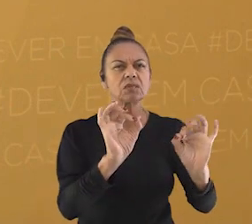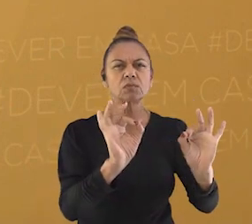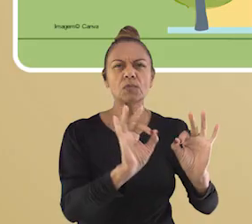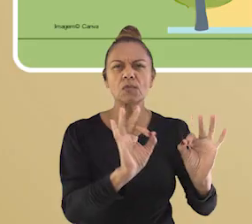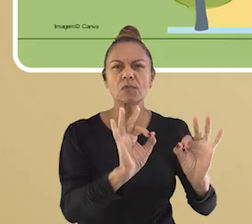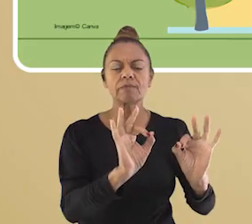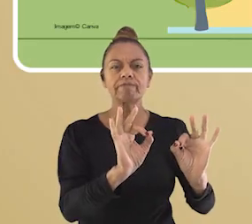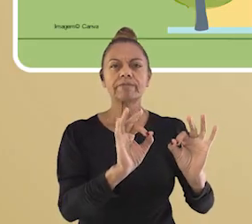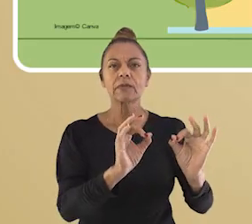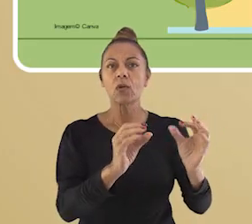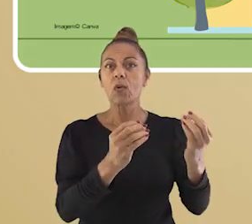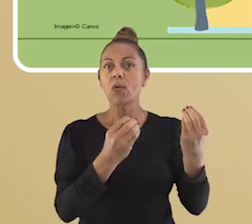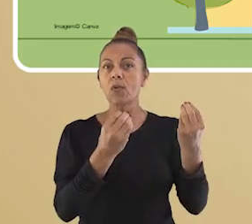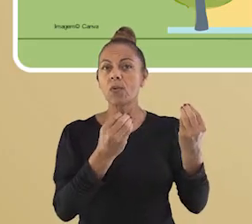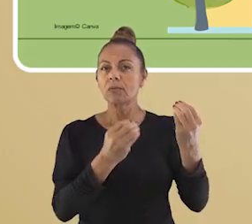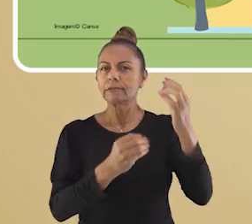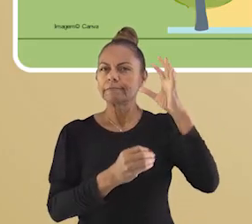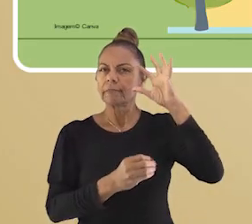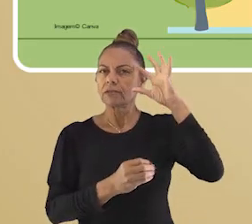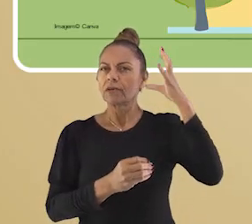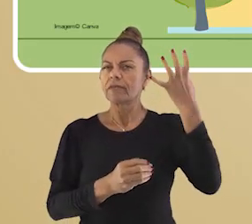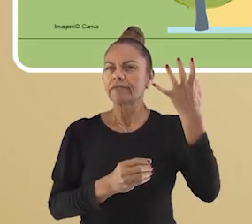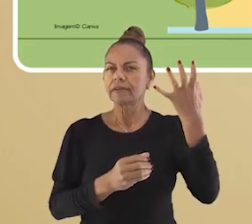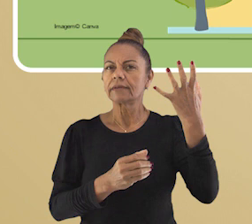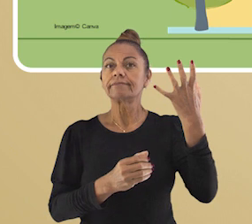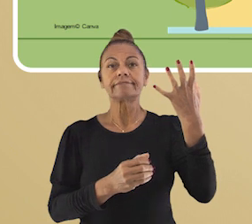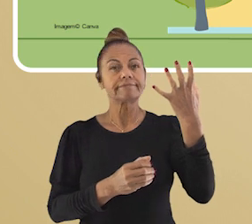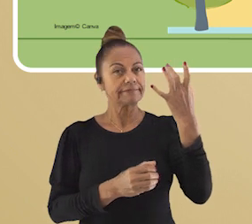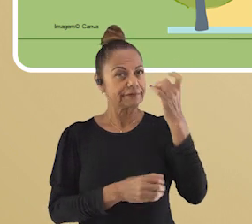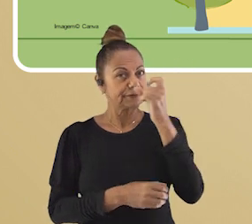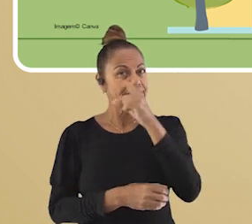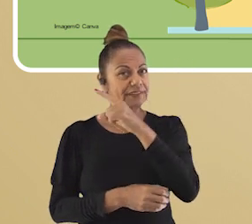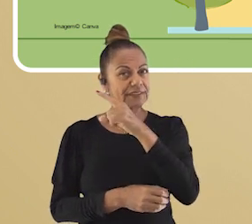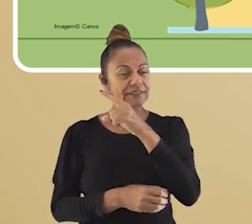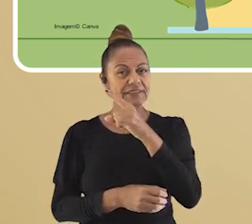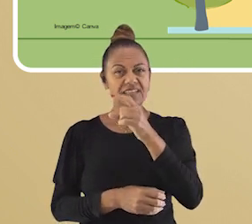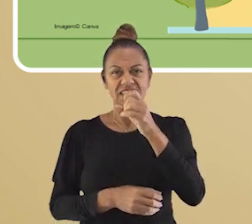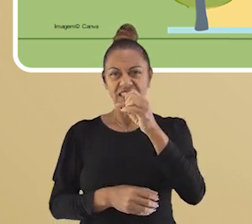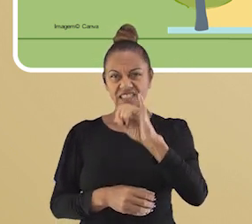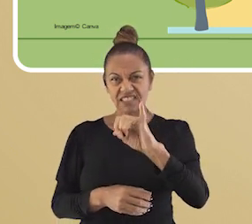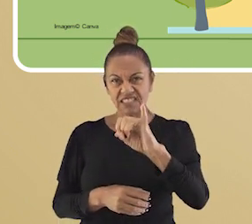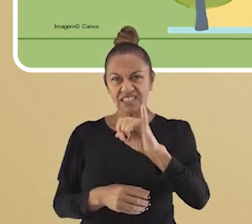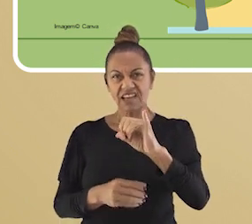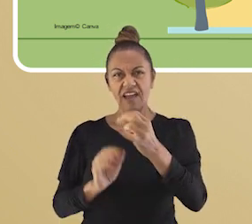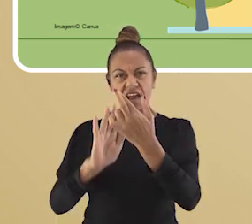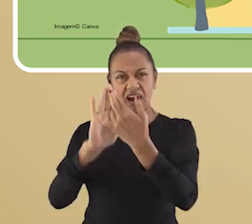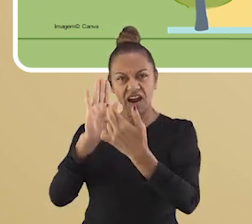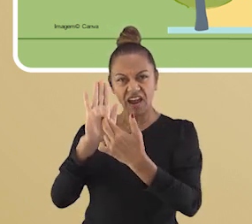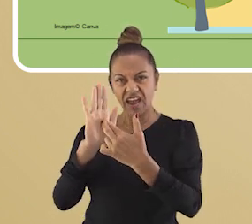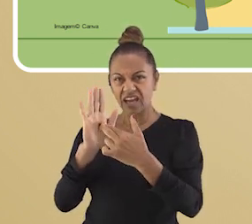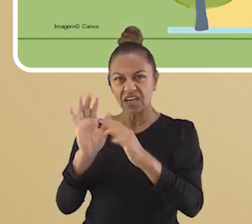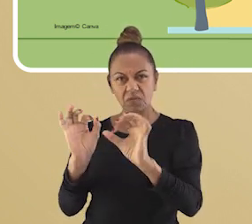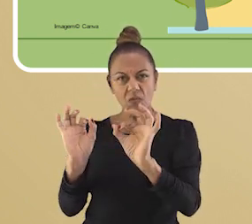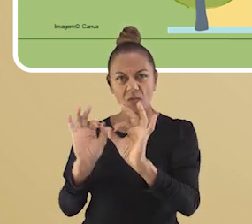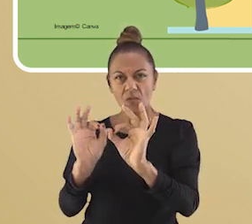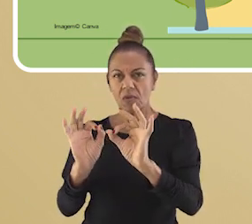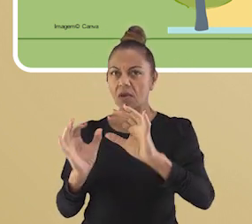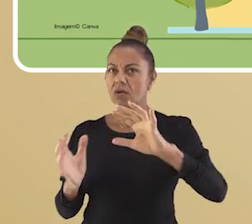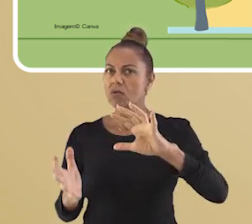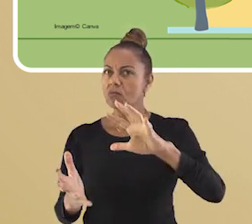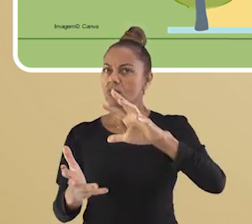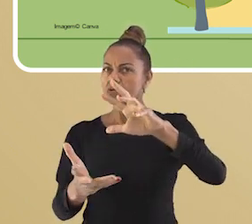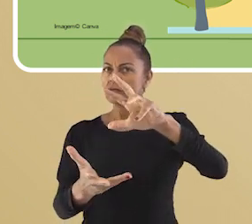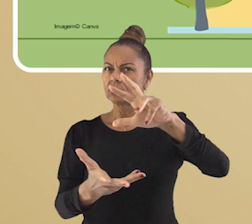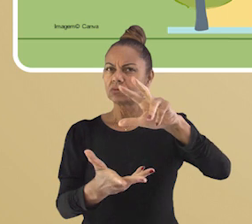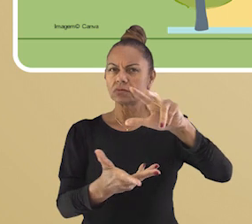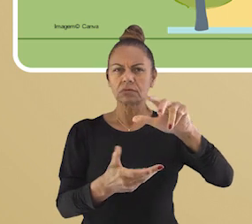resolver? Bom, as regras são muito importantes para a nossa vida. Sem as regras, o mundo seria uma grande